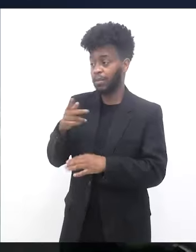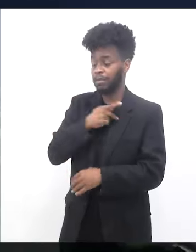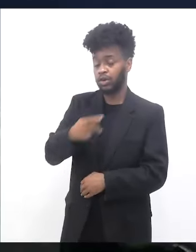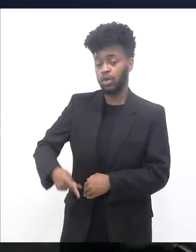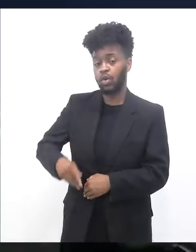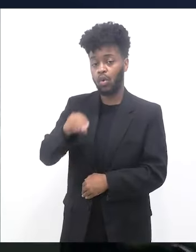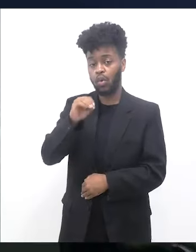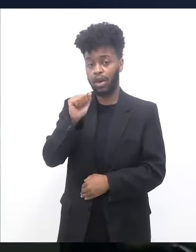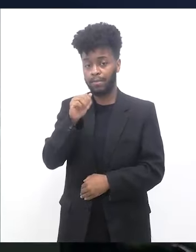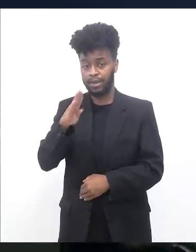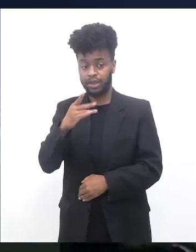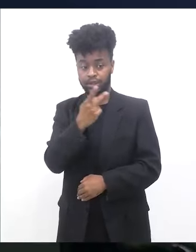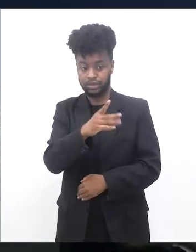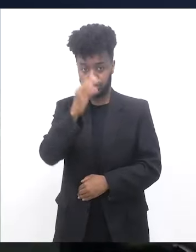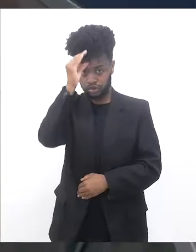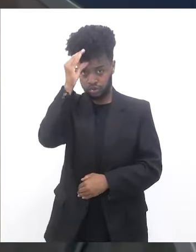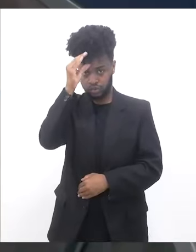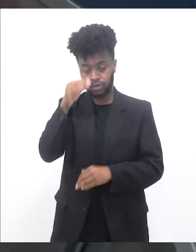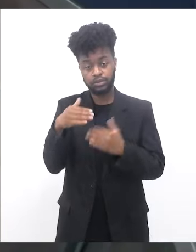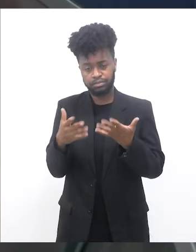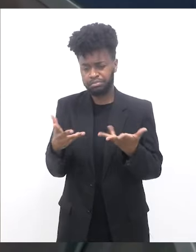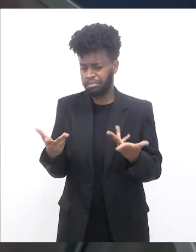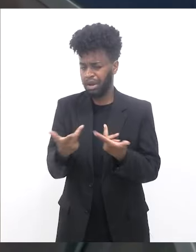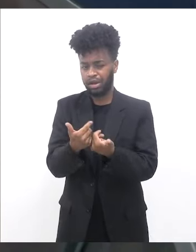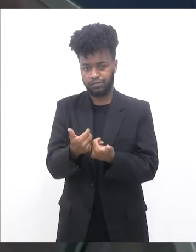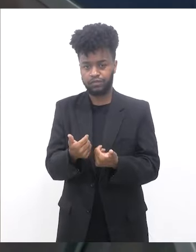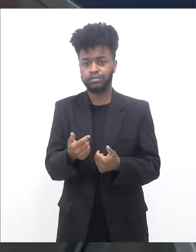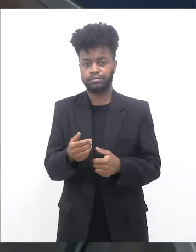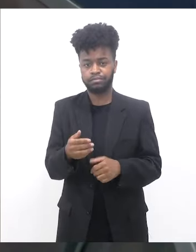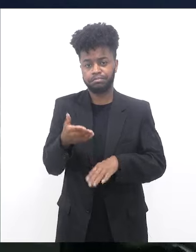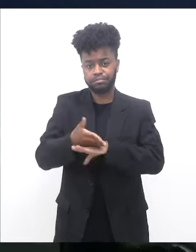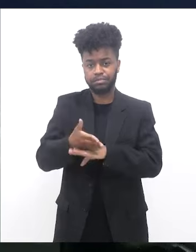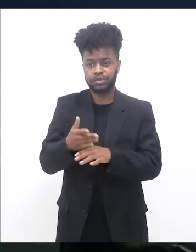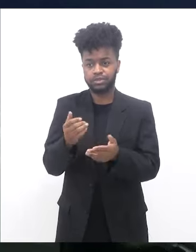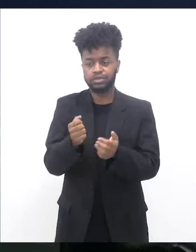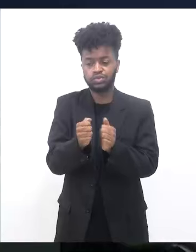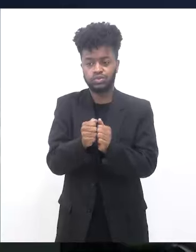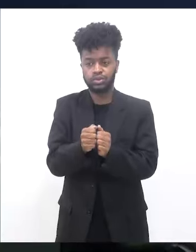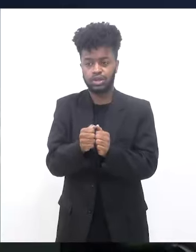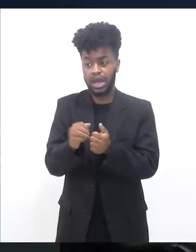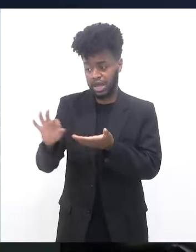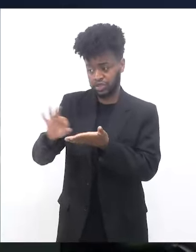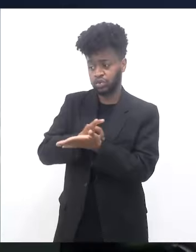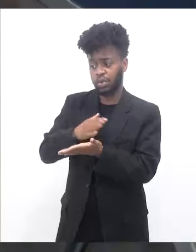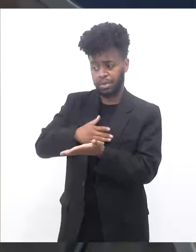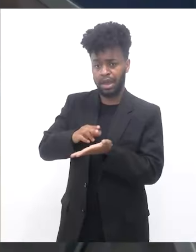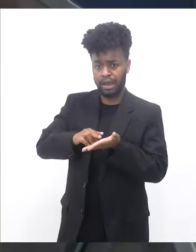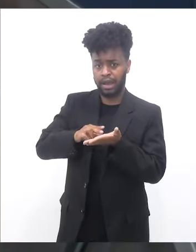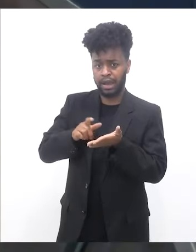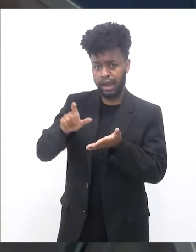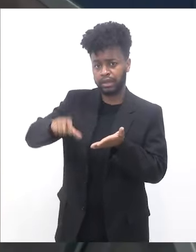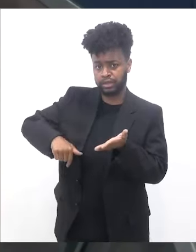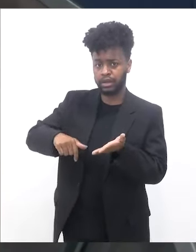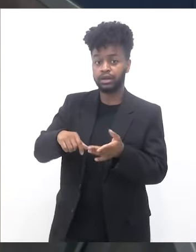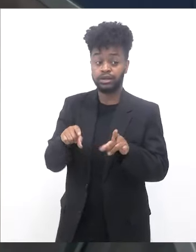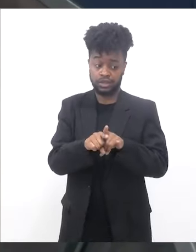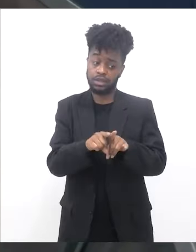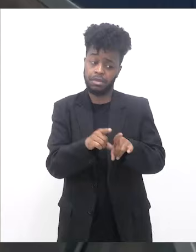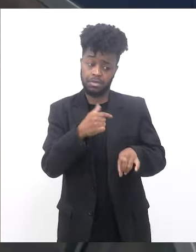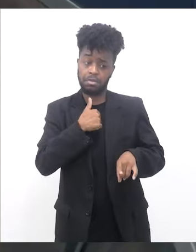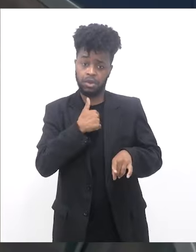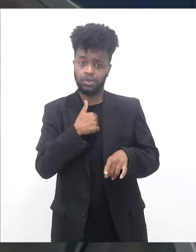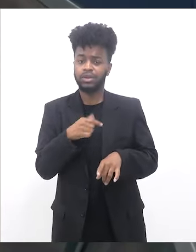OAB, o tio dela. Era um cara incrível mesmo, incrível, lutava muito por nós. Entregou minha carteira da ordem. A minha também. A